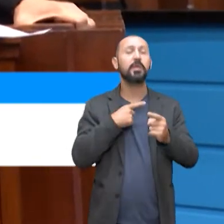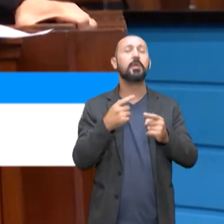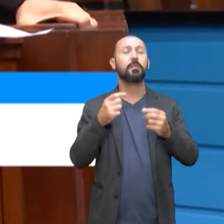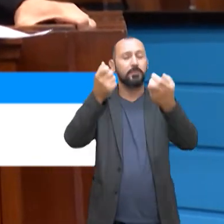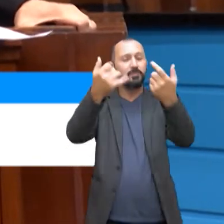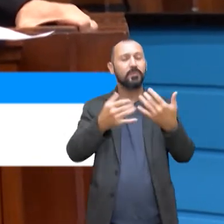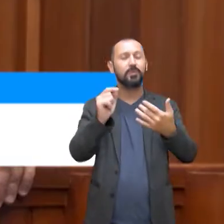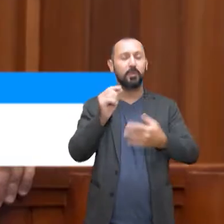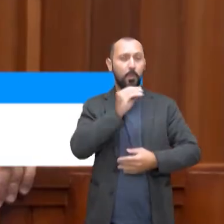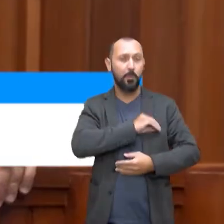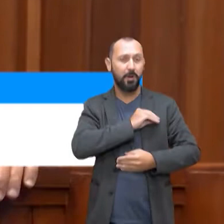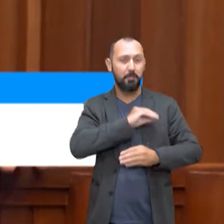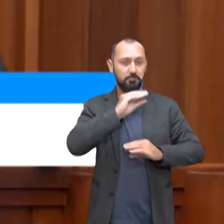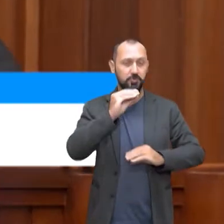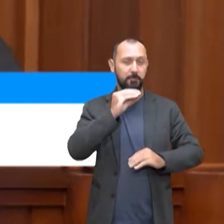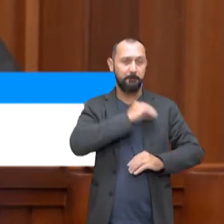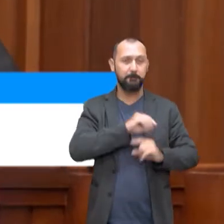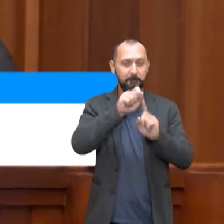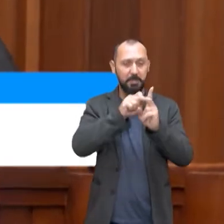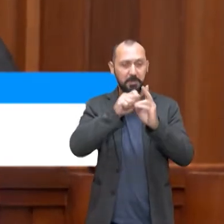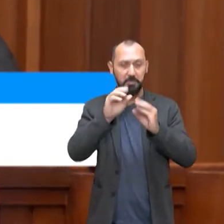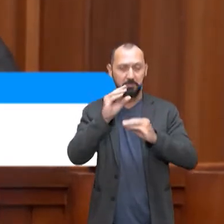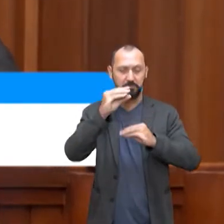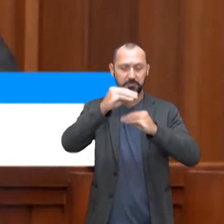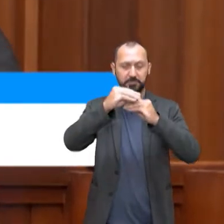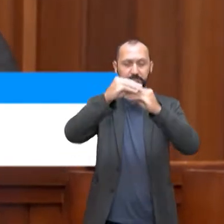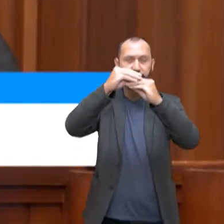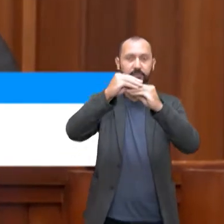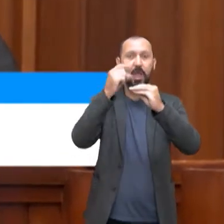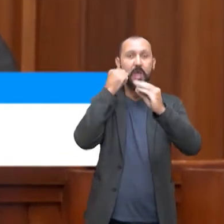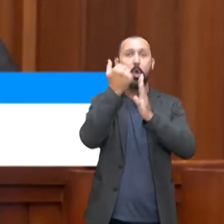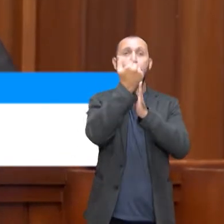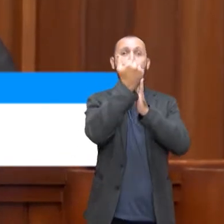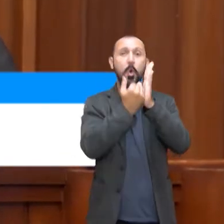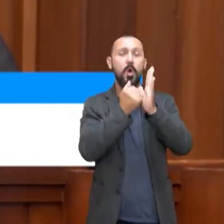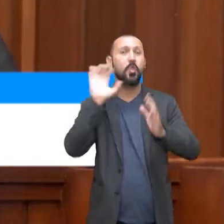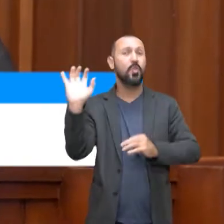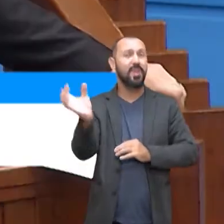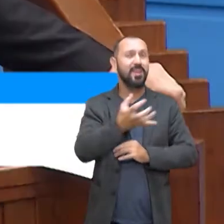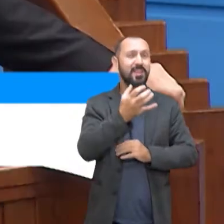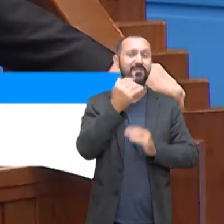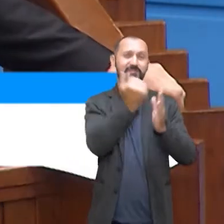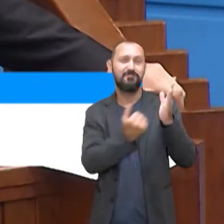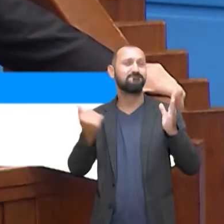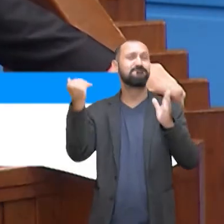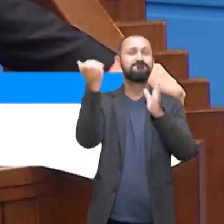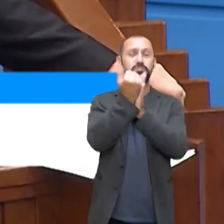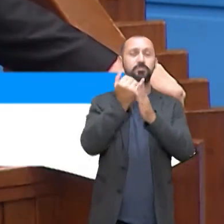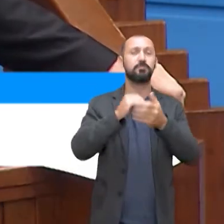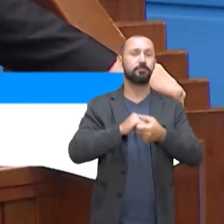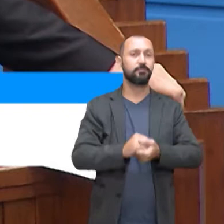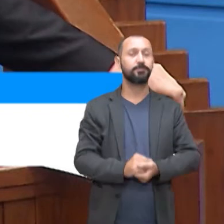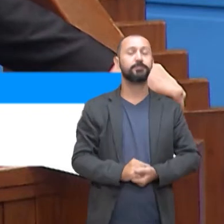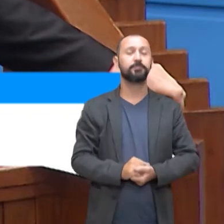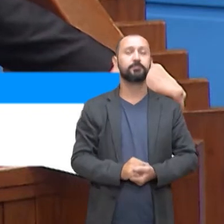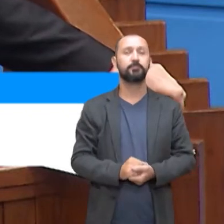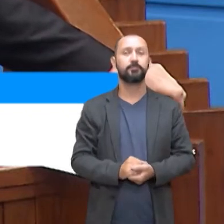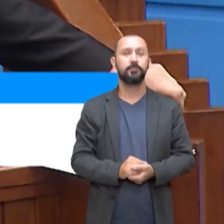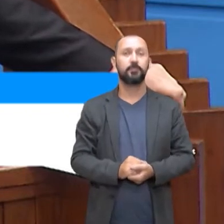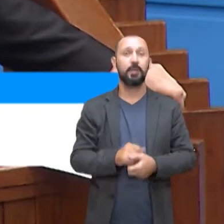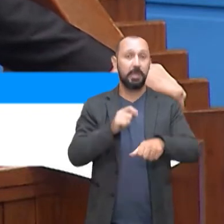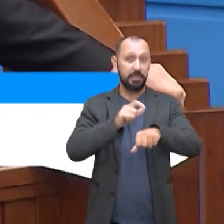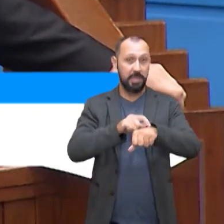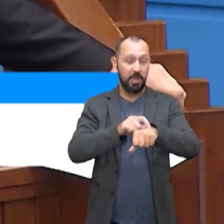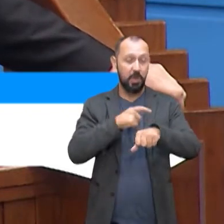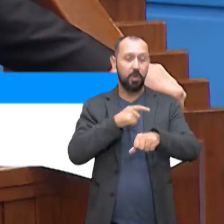os contratos sejam descontados em imposto de renda de forma maior. Quando paga de uma vez só